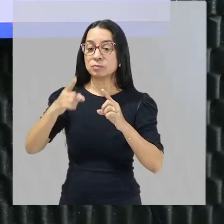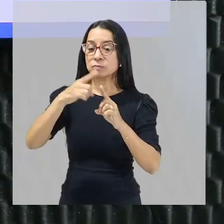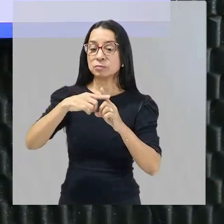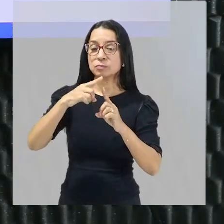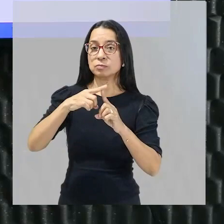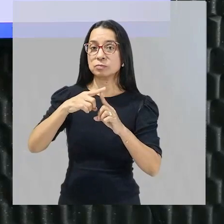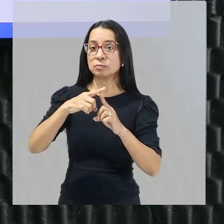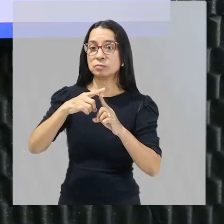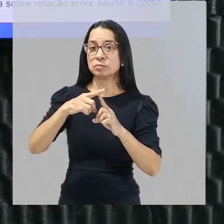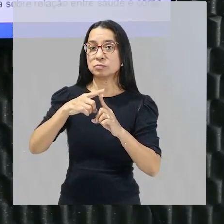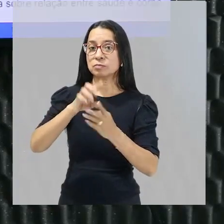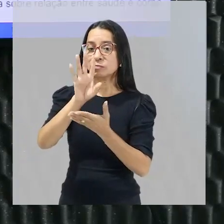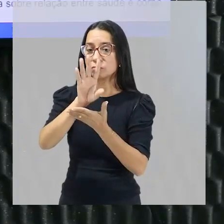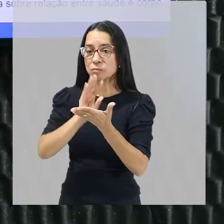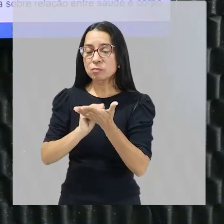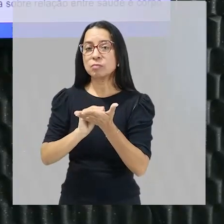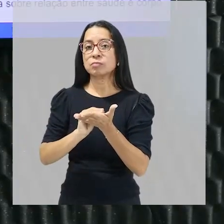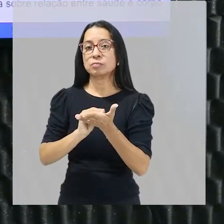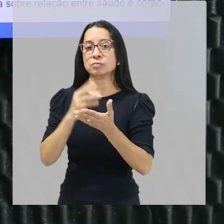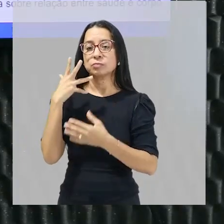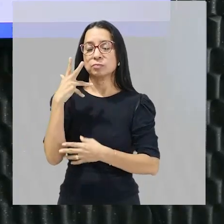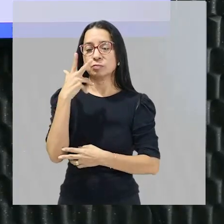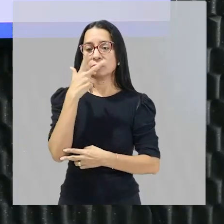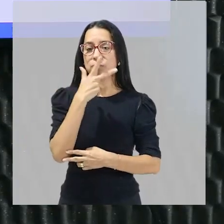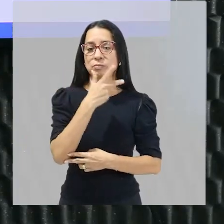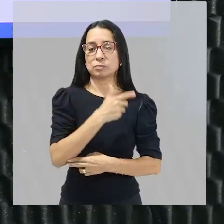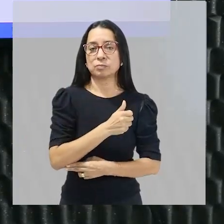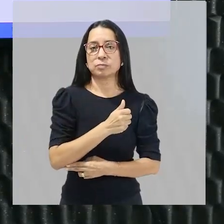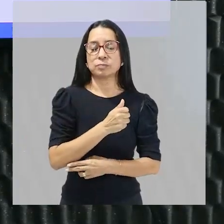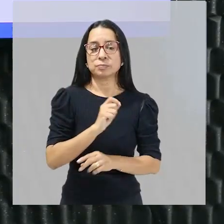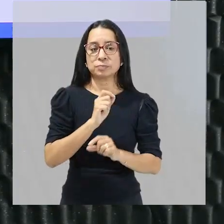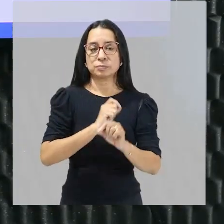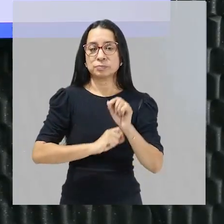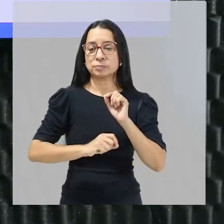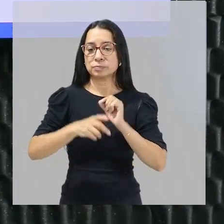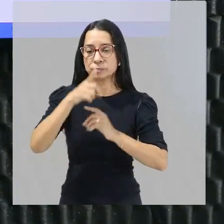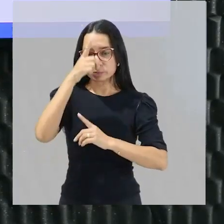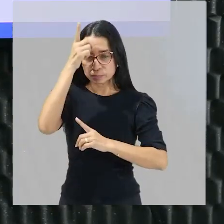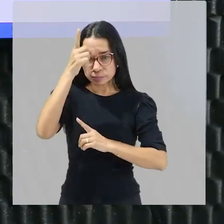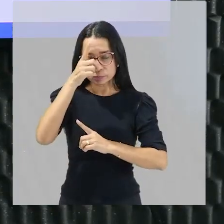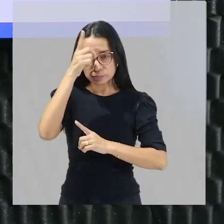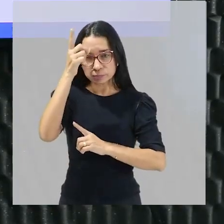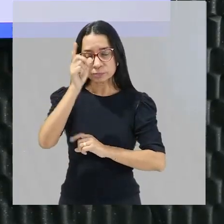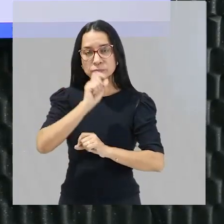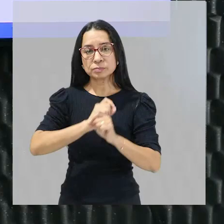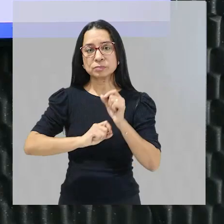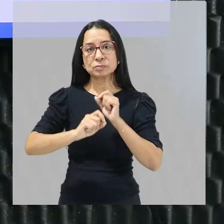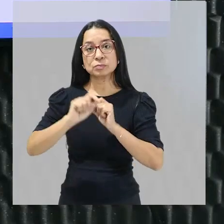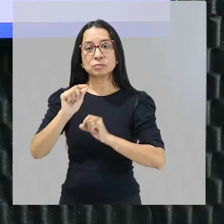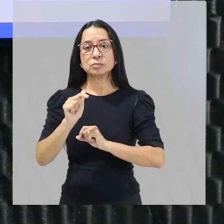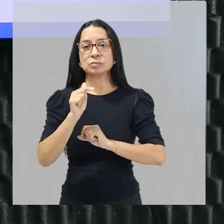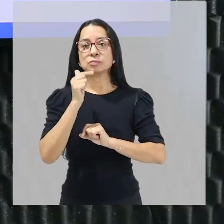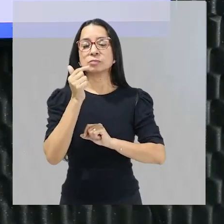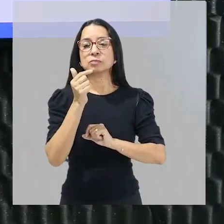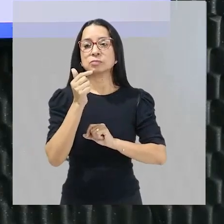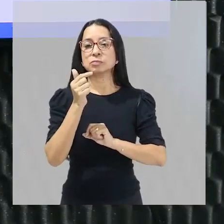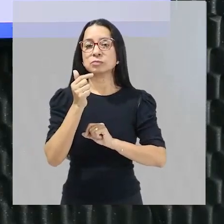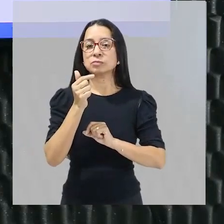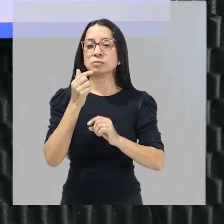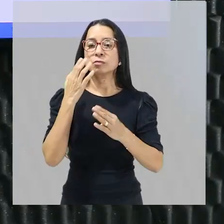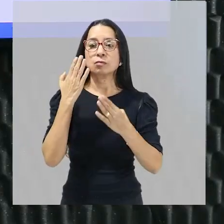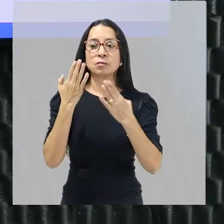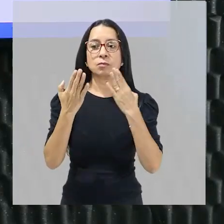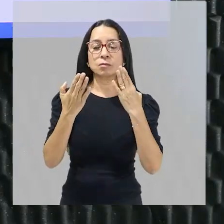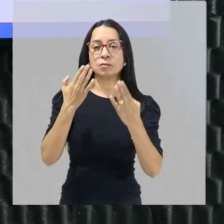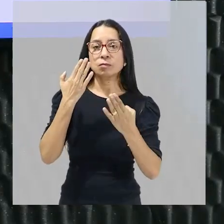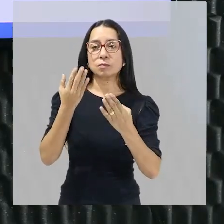beleza, porque o que está sendo criticado aqui é um padrão de beleza que é criado e os outros são colocados como que